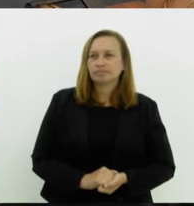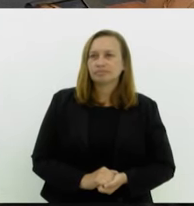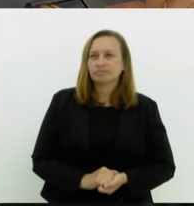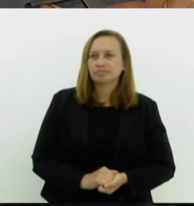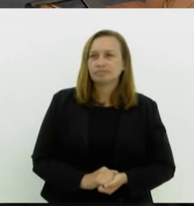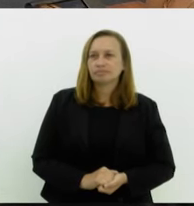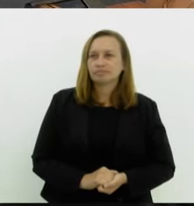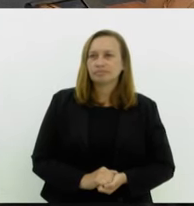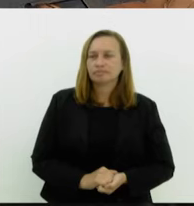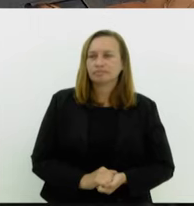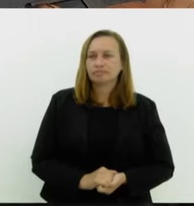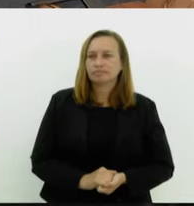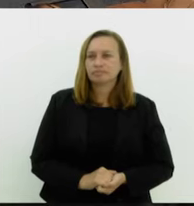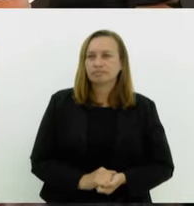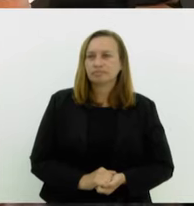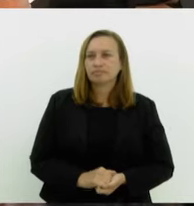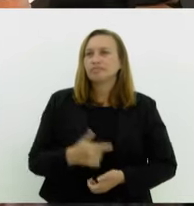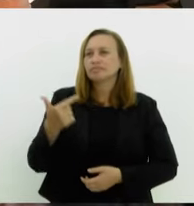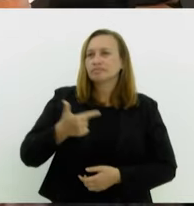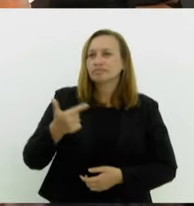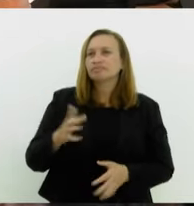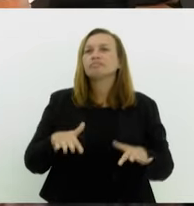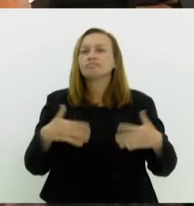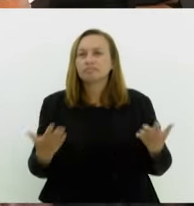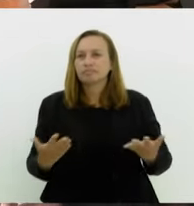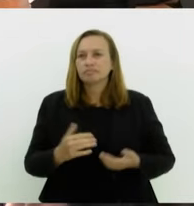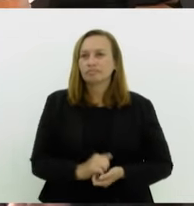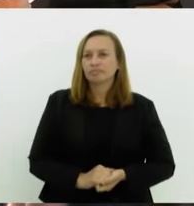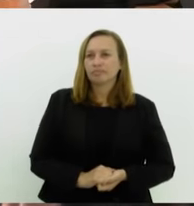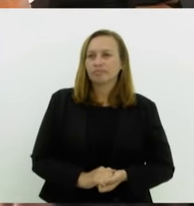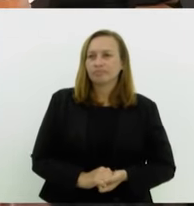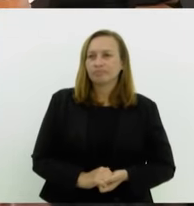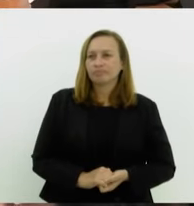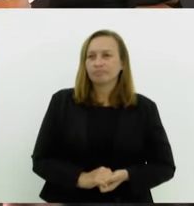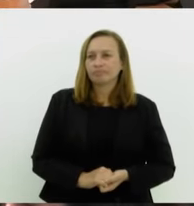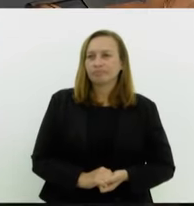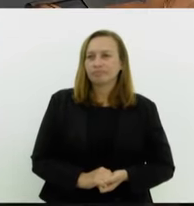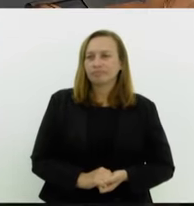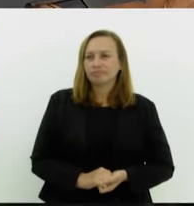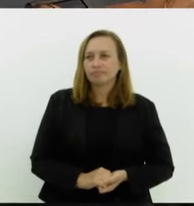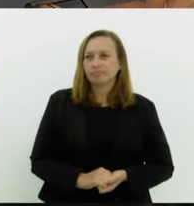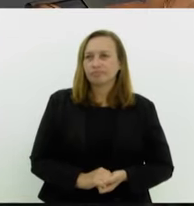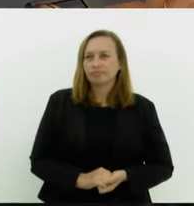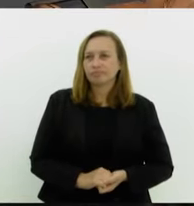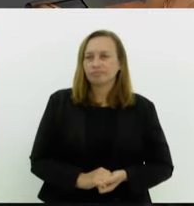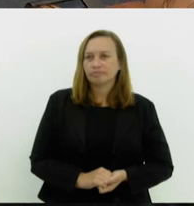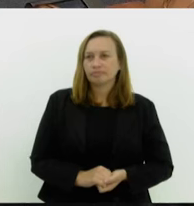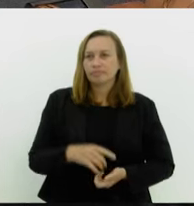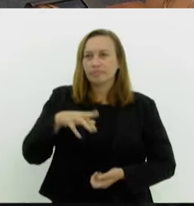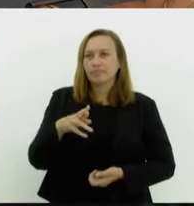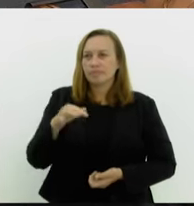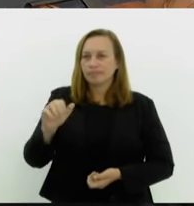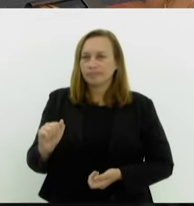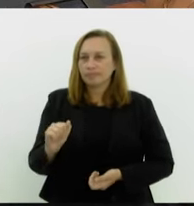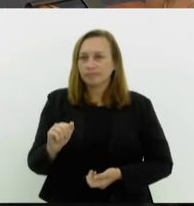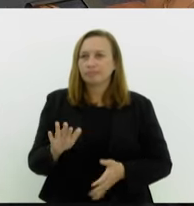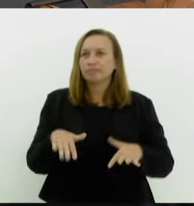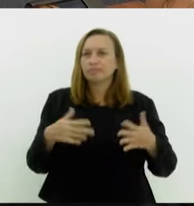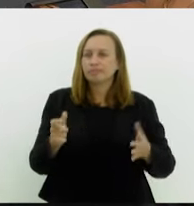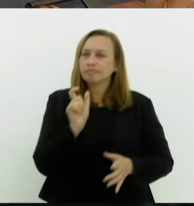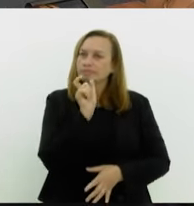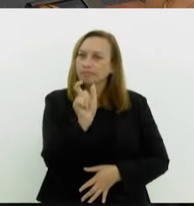palavras qual seria a segunda representação representatividade gente representatividade Mariana Qual é a